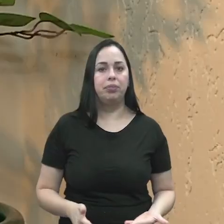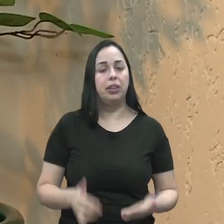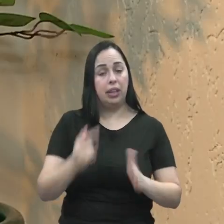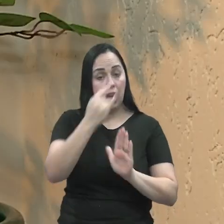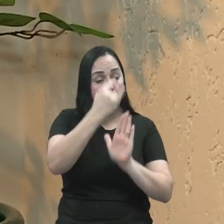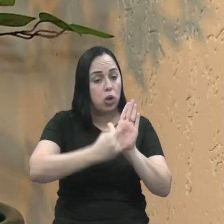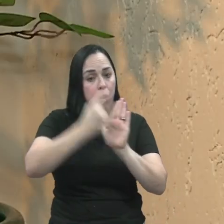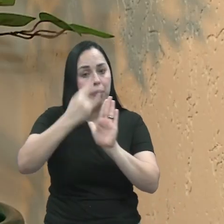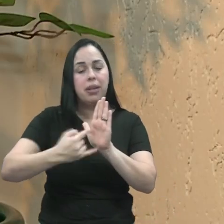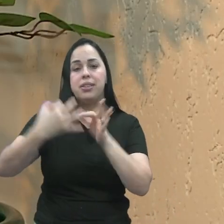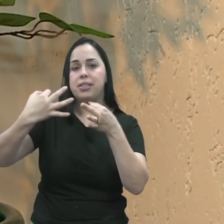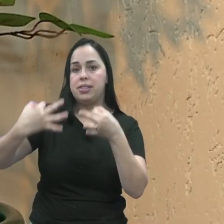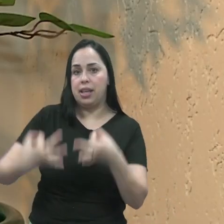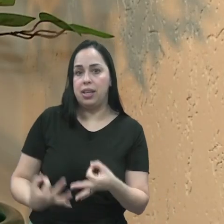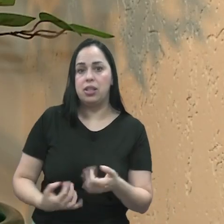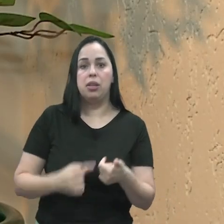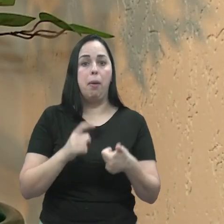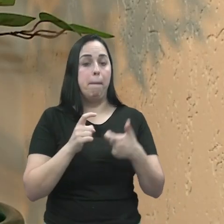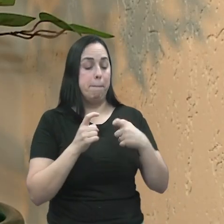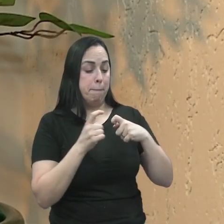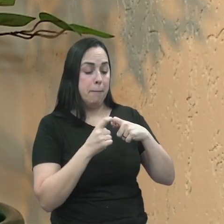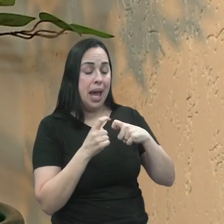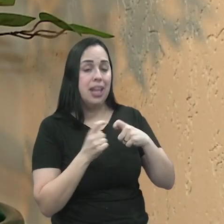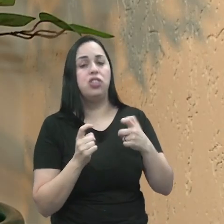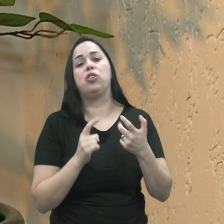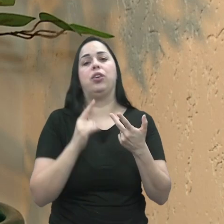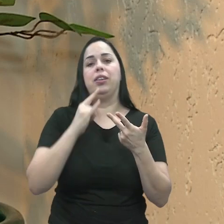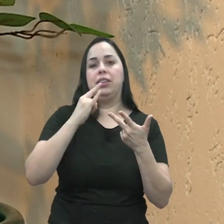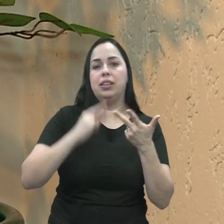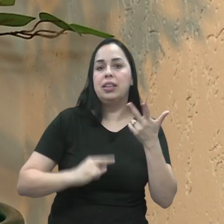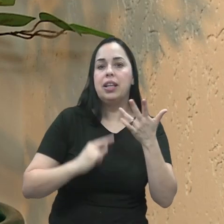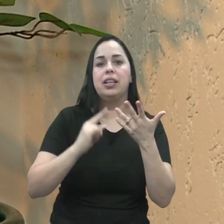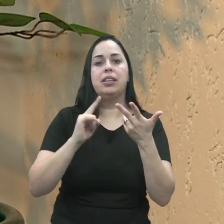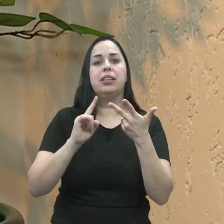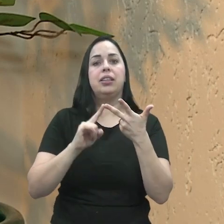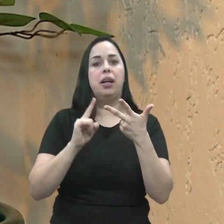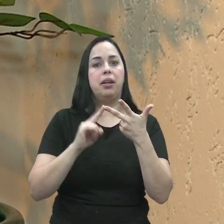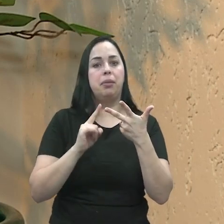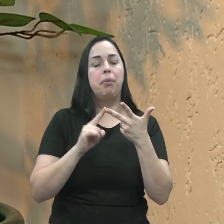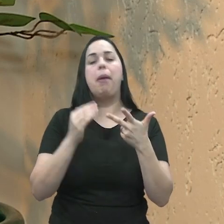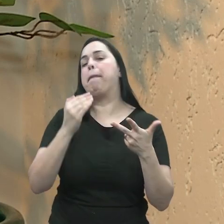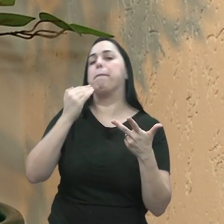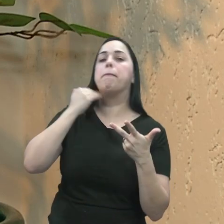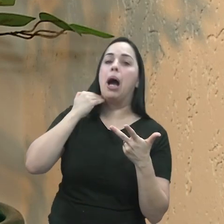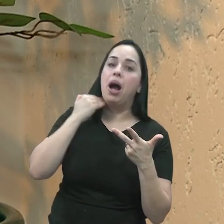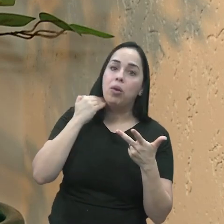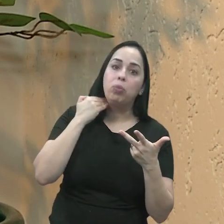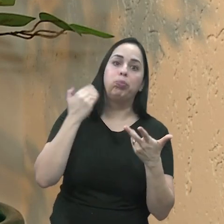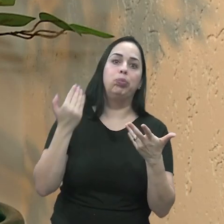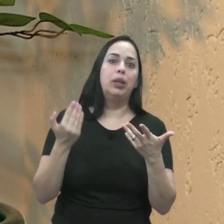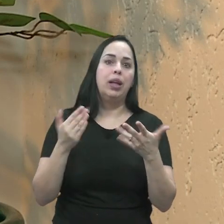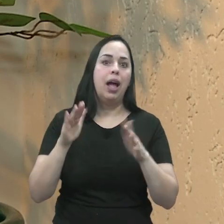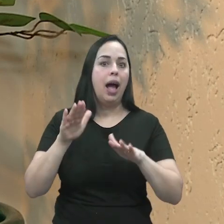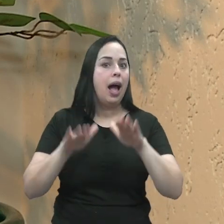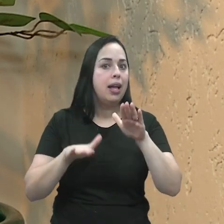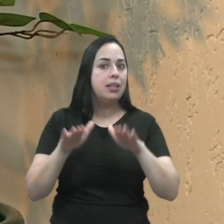Ter tudo em mãos. Então, ela vai ter os recibos médicos, ela vai ter o convênio médico que ela paga, bancos. Às vezes, tem